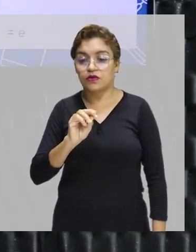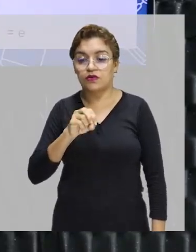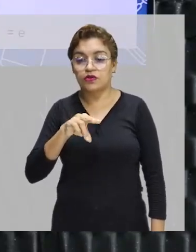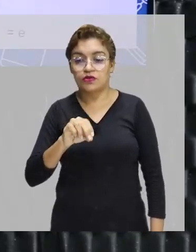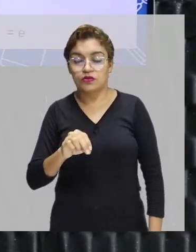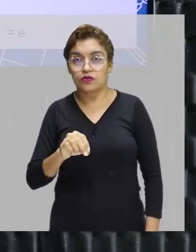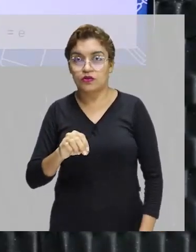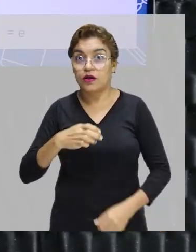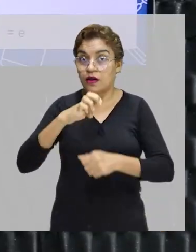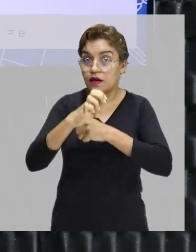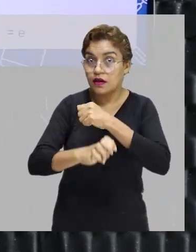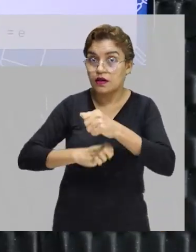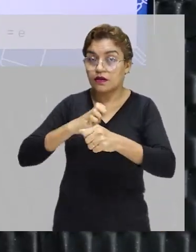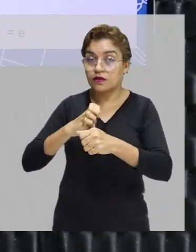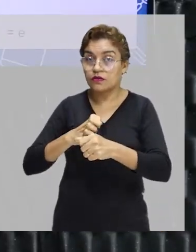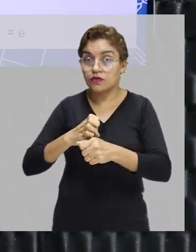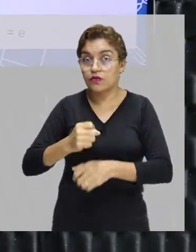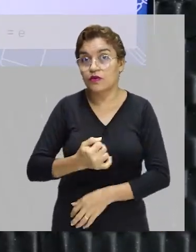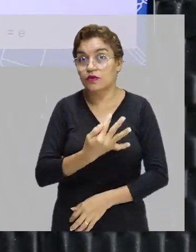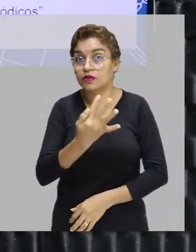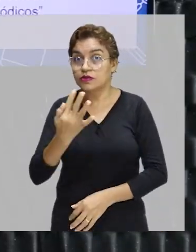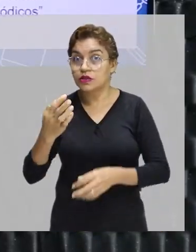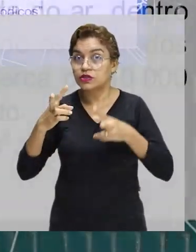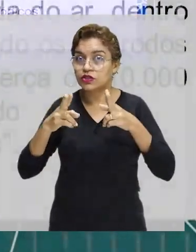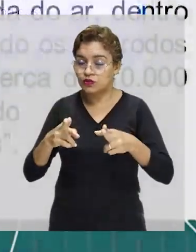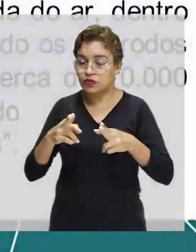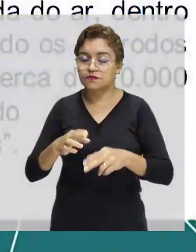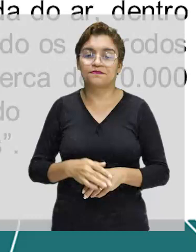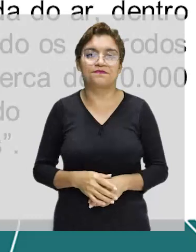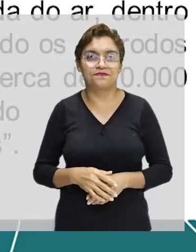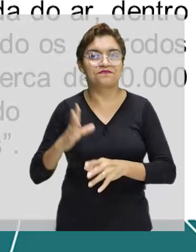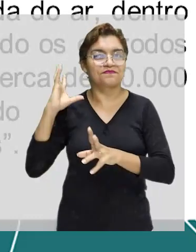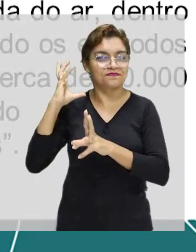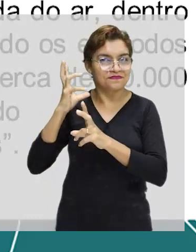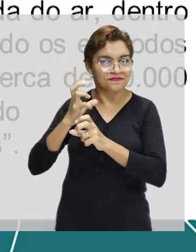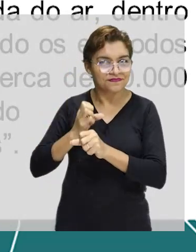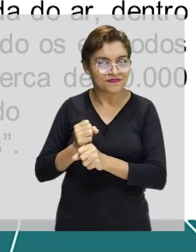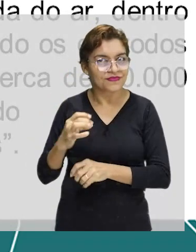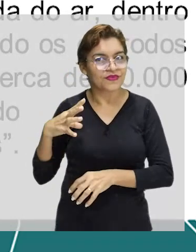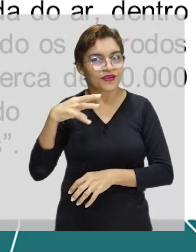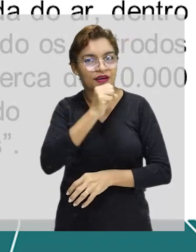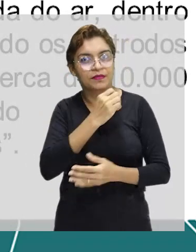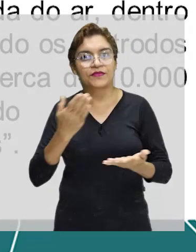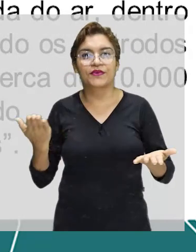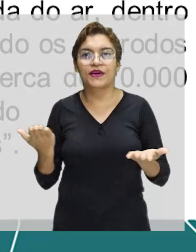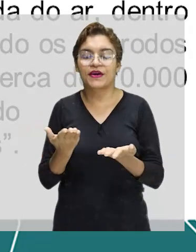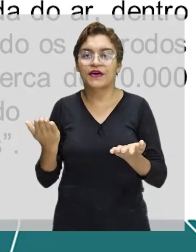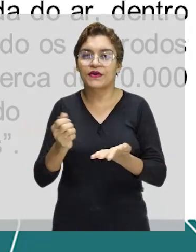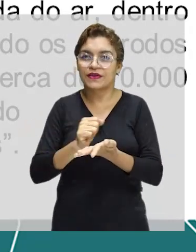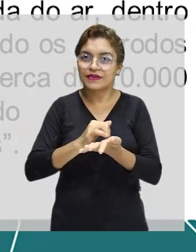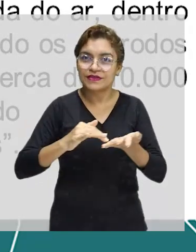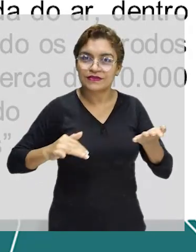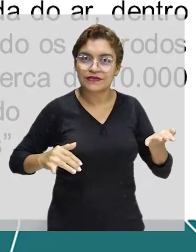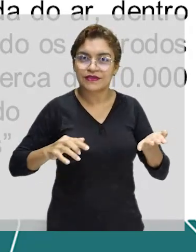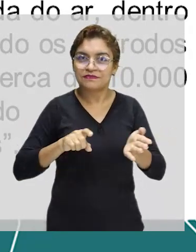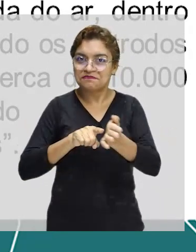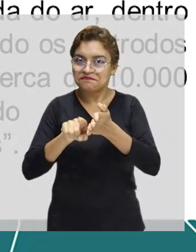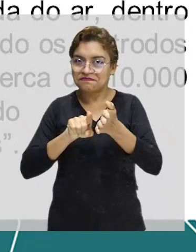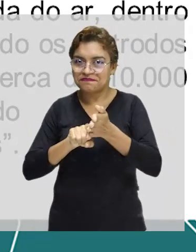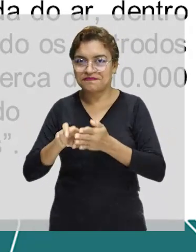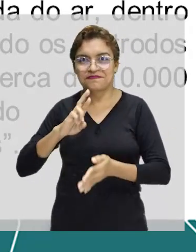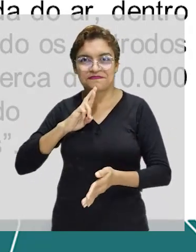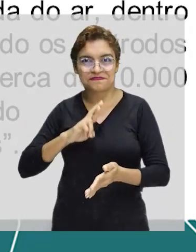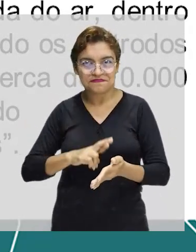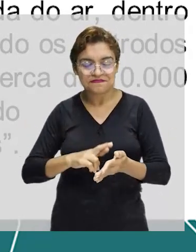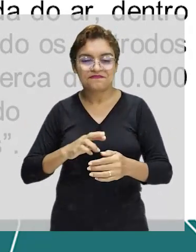de elétrons. Beleza? Uma breve revisão de atomística. Agora vamos resolver, turminha, algumas questões.